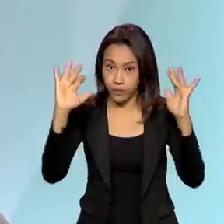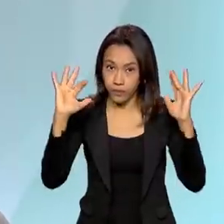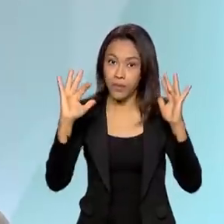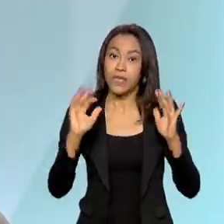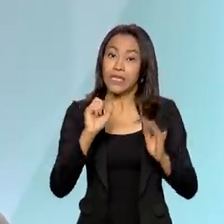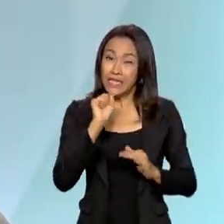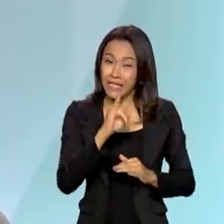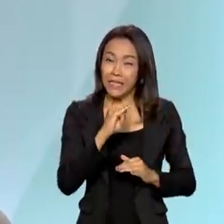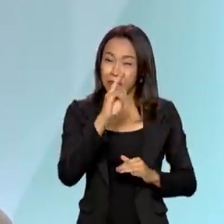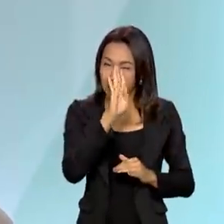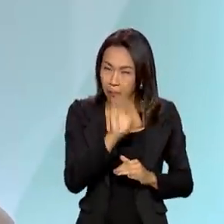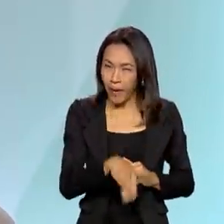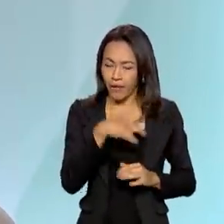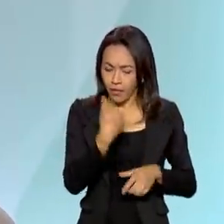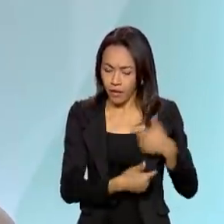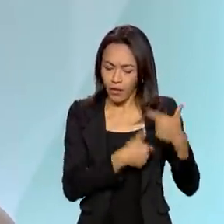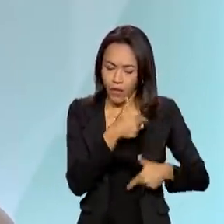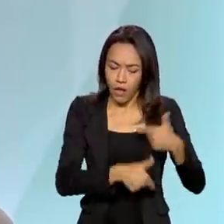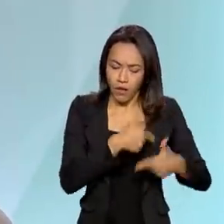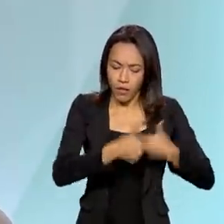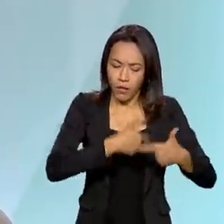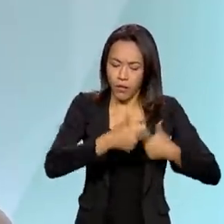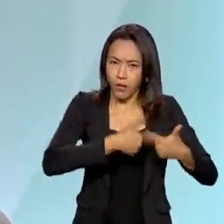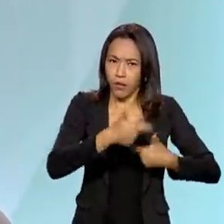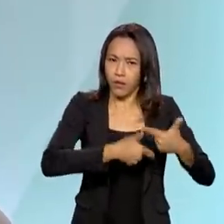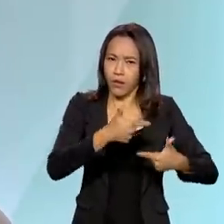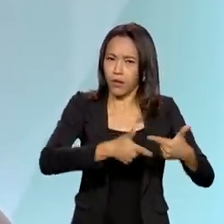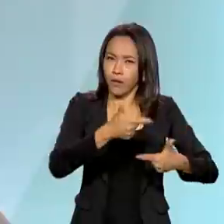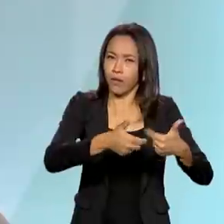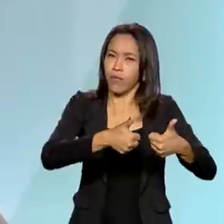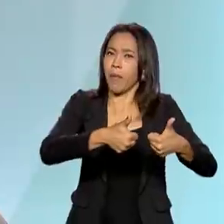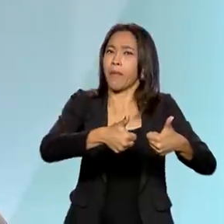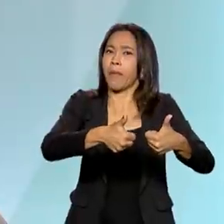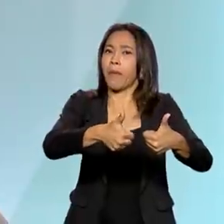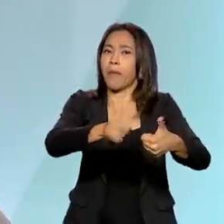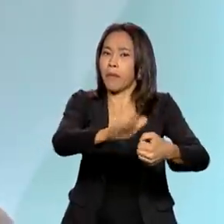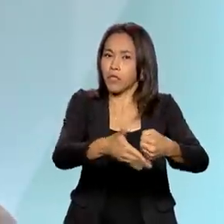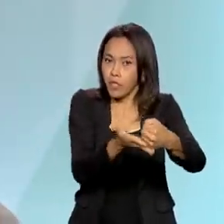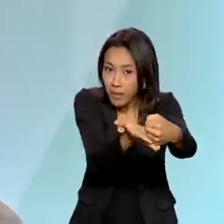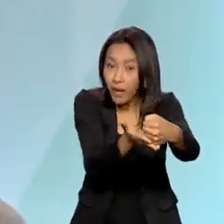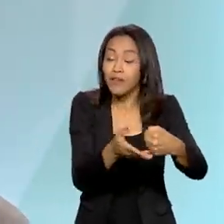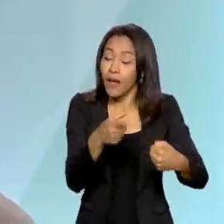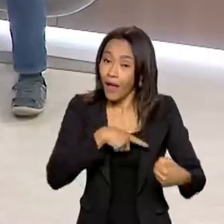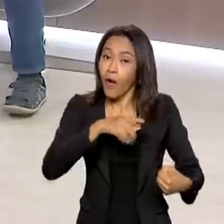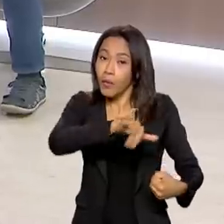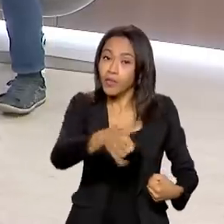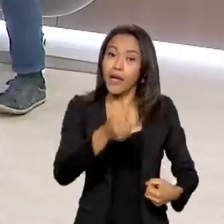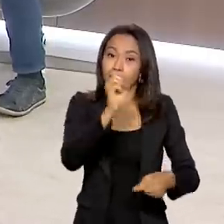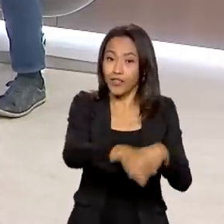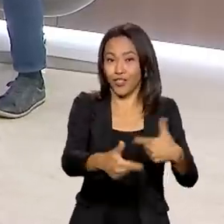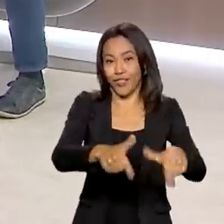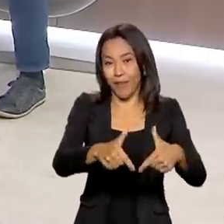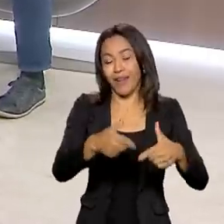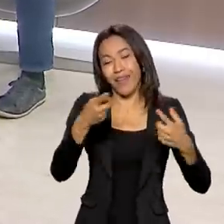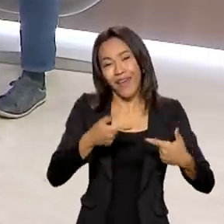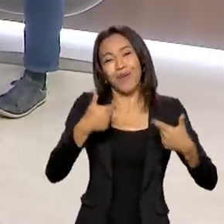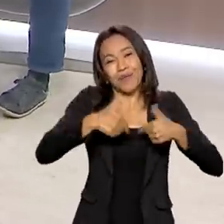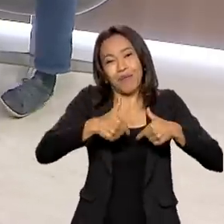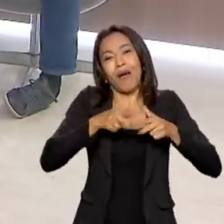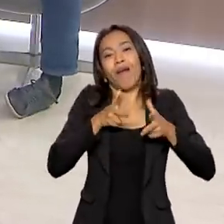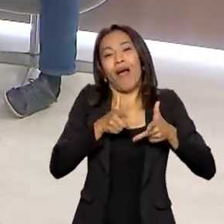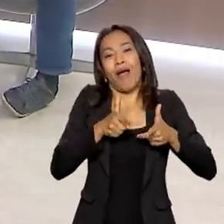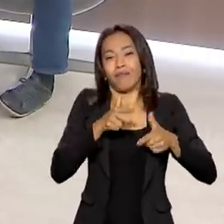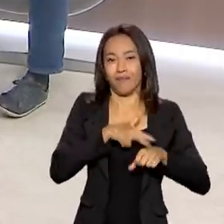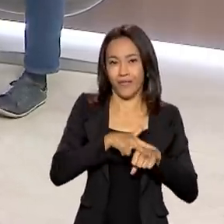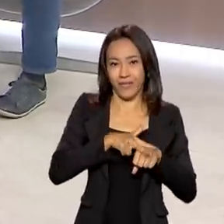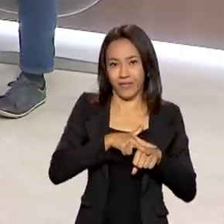trabalhados na boa direção de crescimento verde, são oportunidade de geração e emprego aqui no Brasil. Os empregos chamados empregos verdes, não é isso? Exatamente.